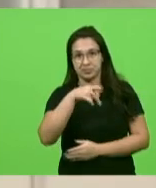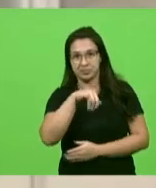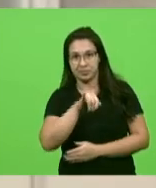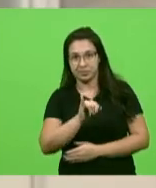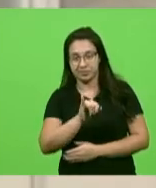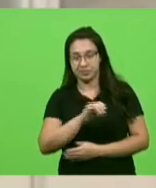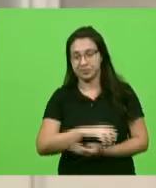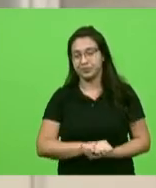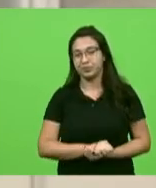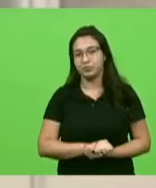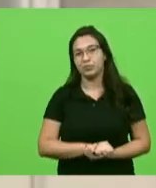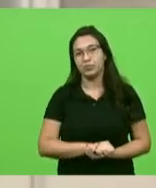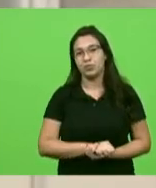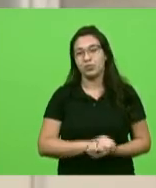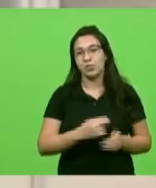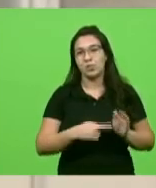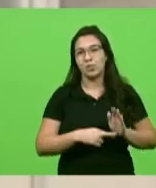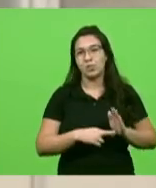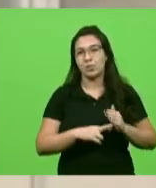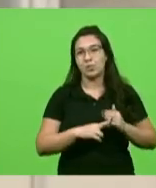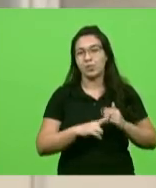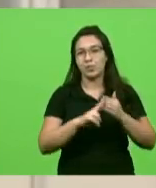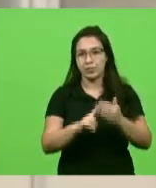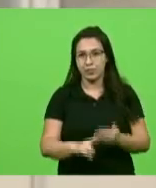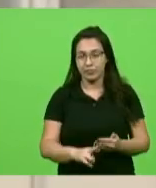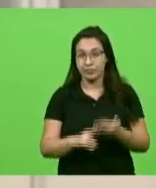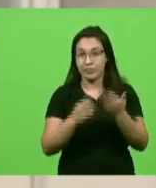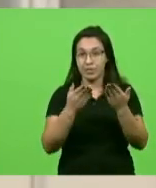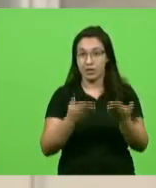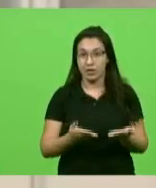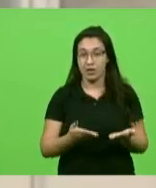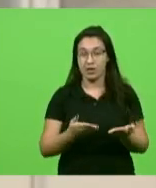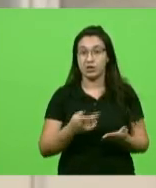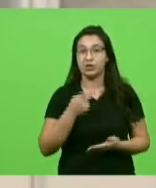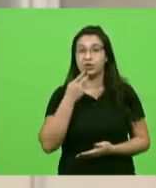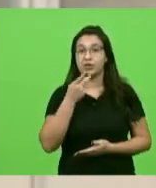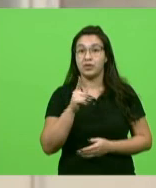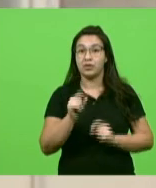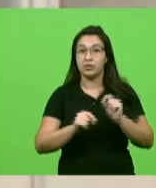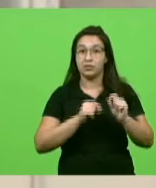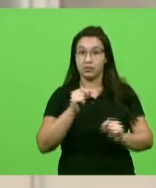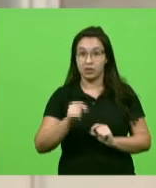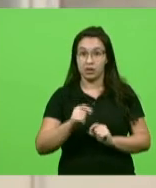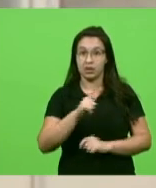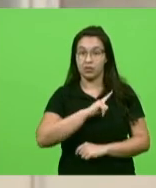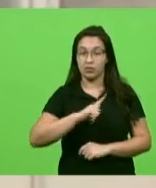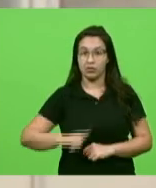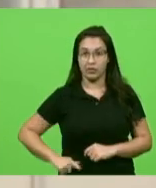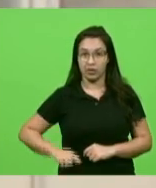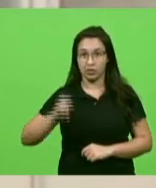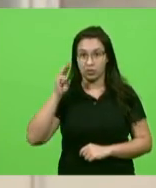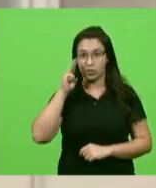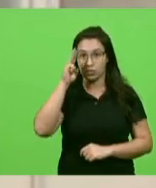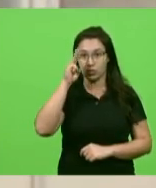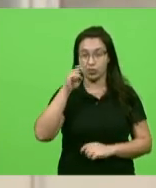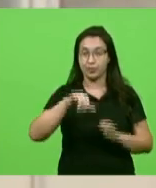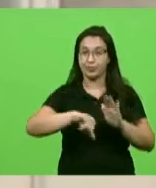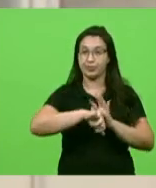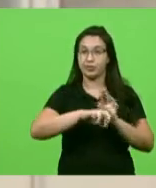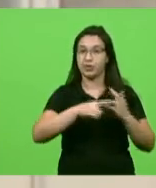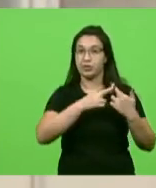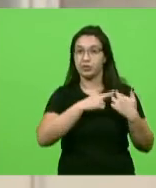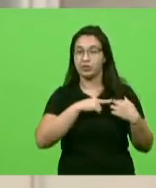é a representação os denunciantes atribuem ao Governador a prática do crime de responsabilidade